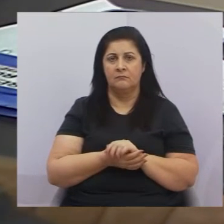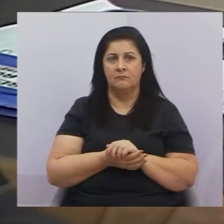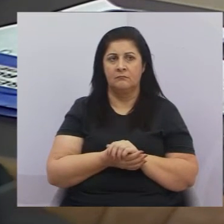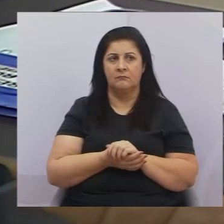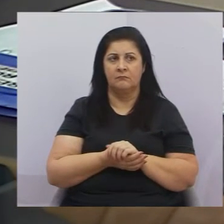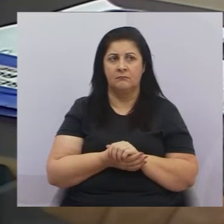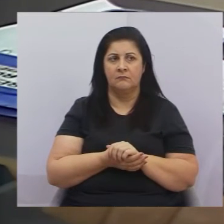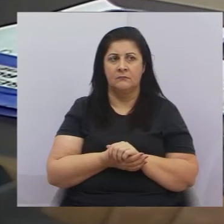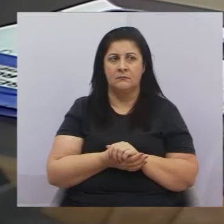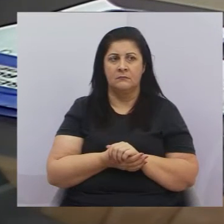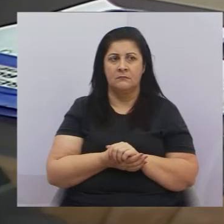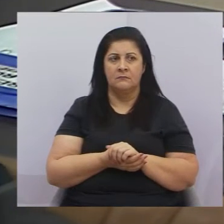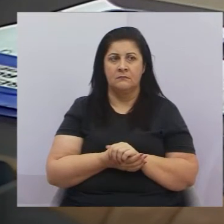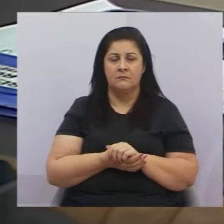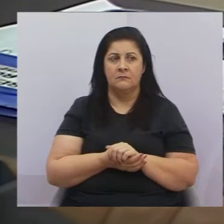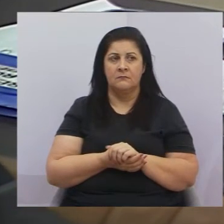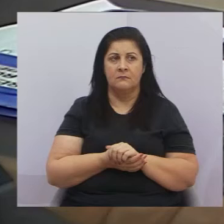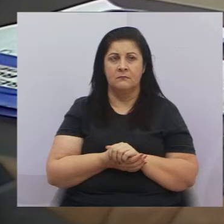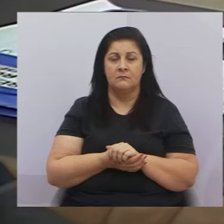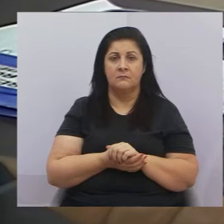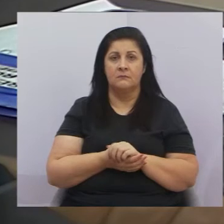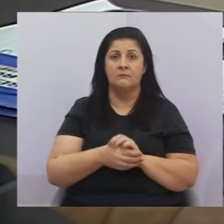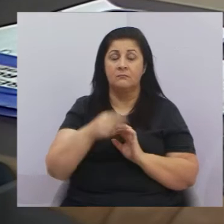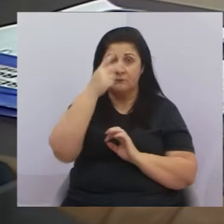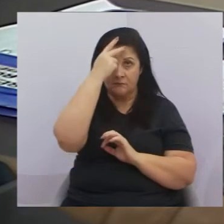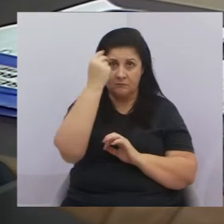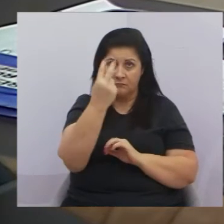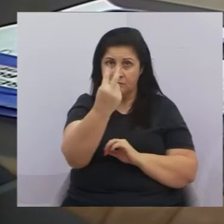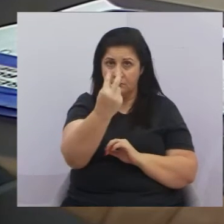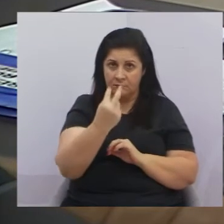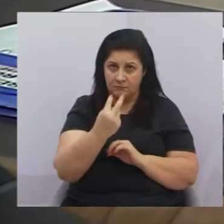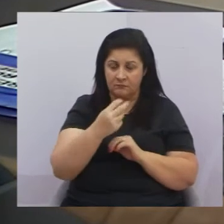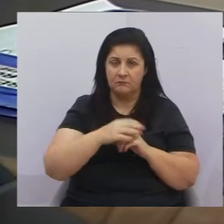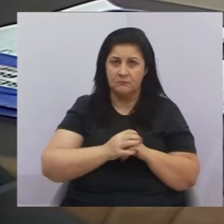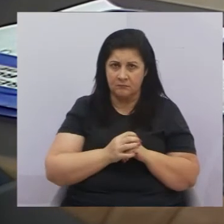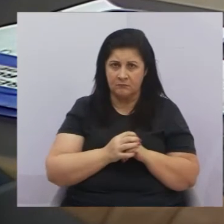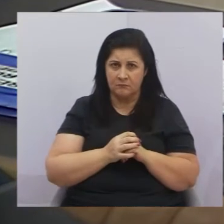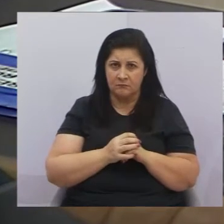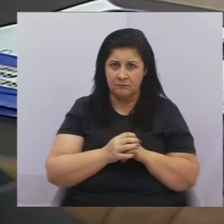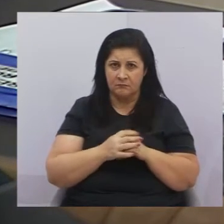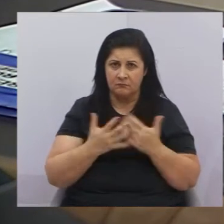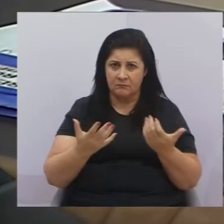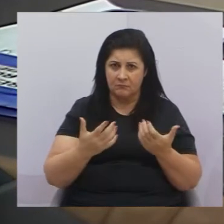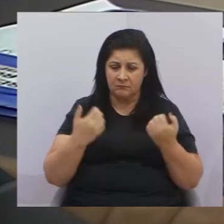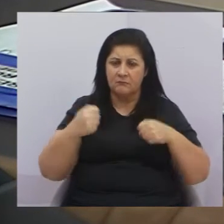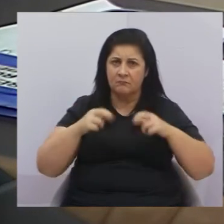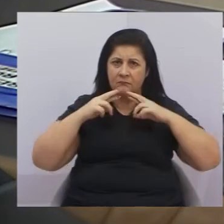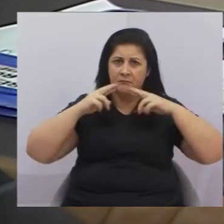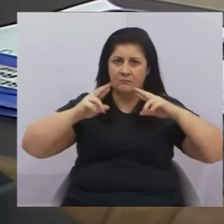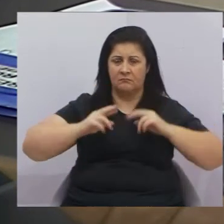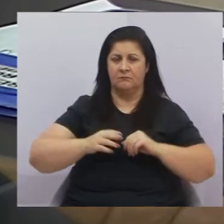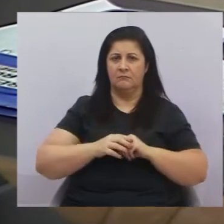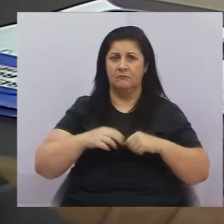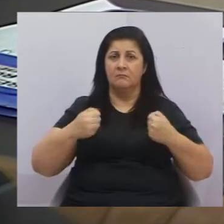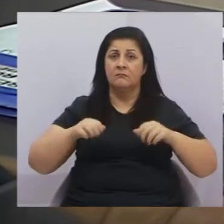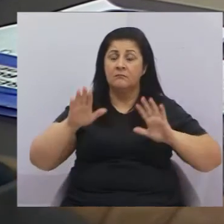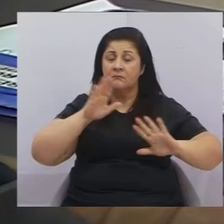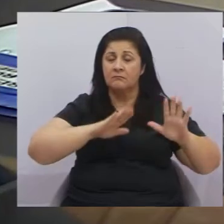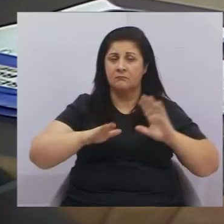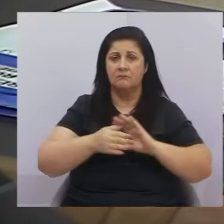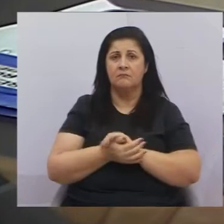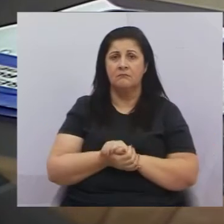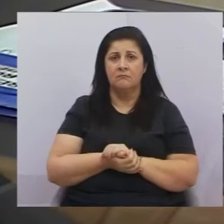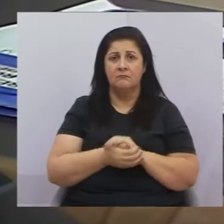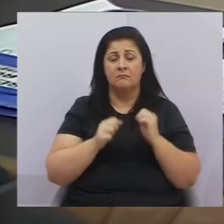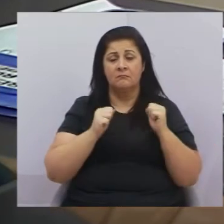urbana, quem estiver assistindo a TV Câmara, e fosse lá, tomava-se providência antes que pode acontecer um